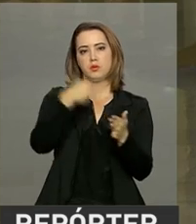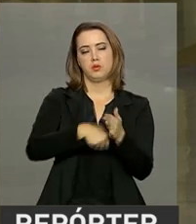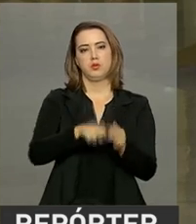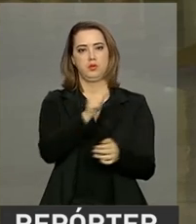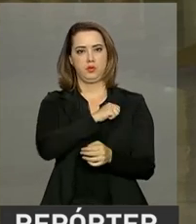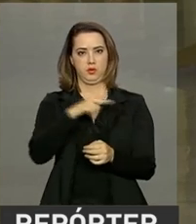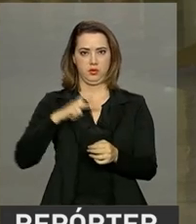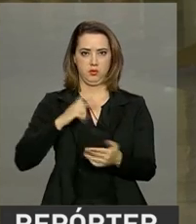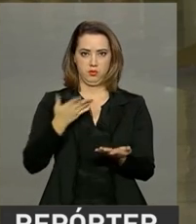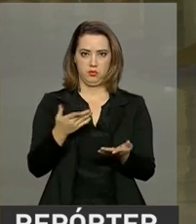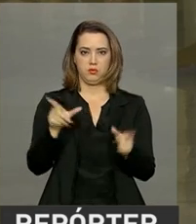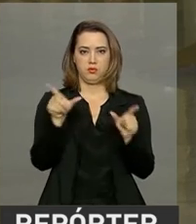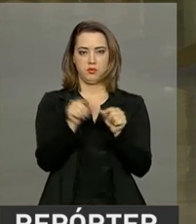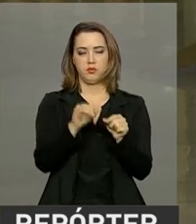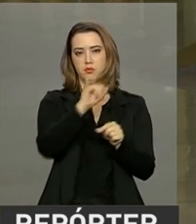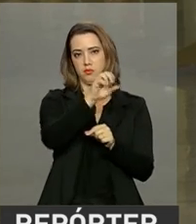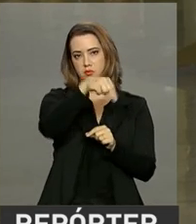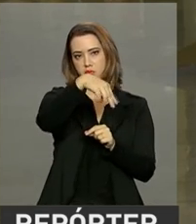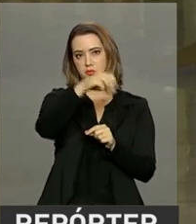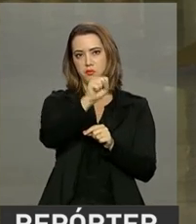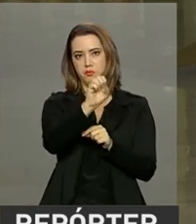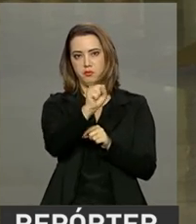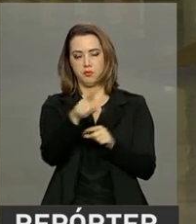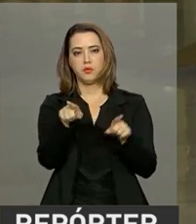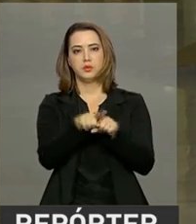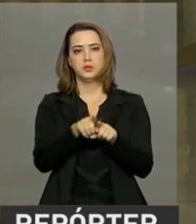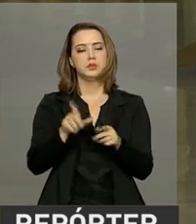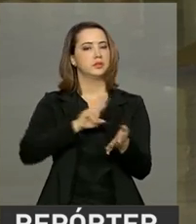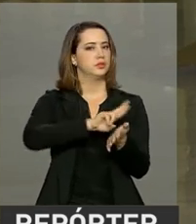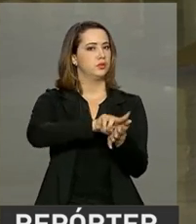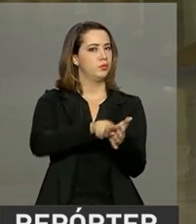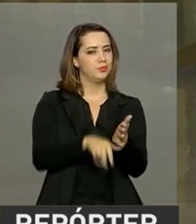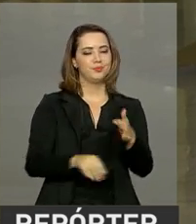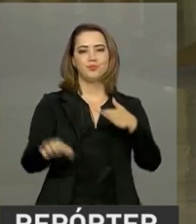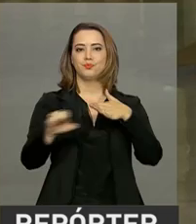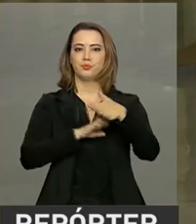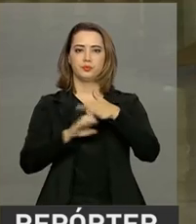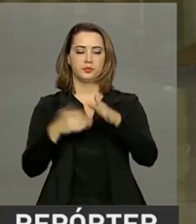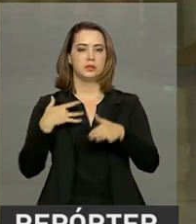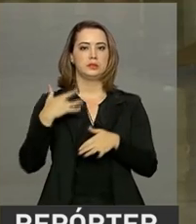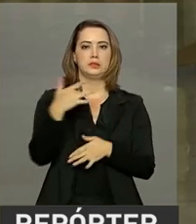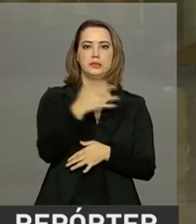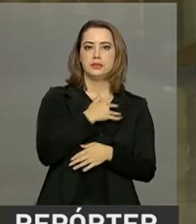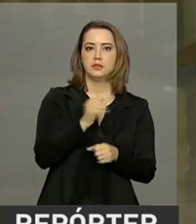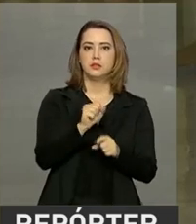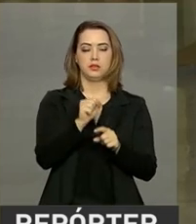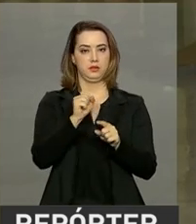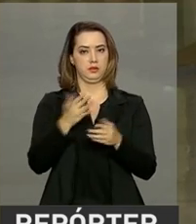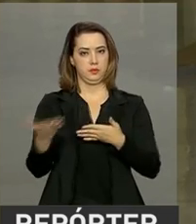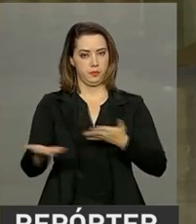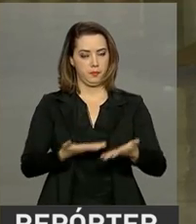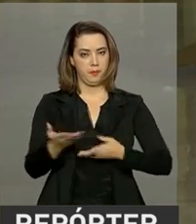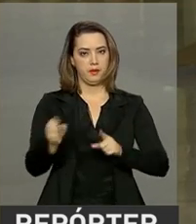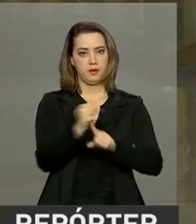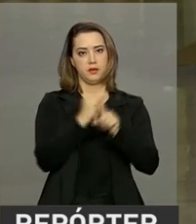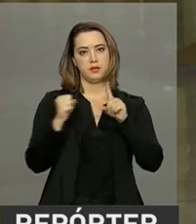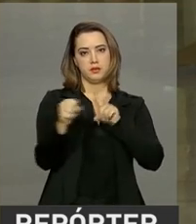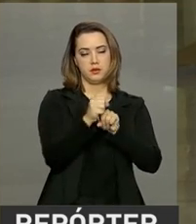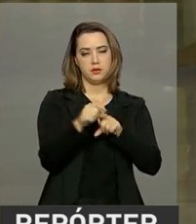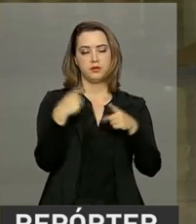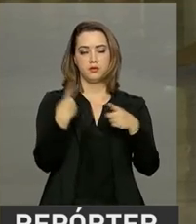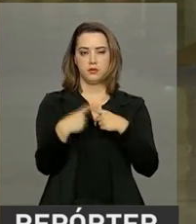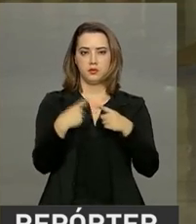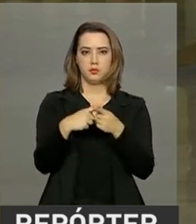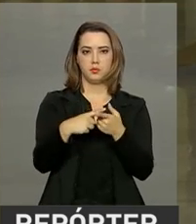Social isso por exemplo envolveria empresas da área de saúde Assistência Social e educação que se saíssem da